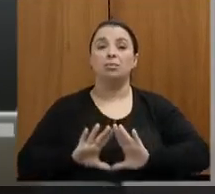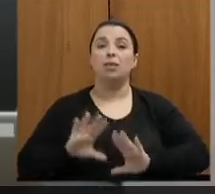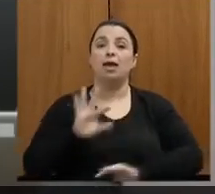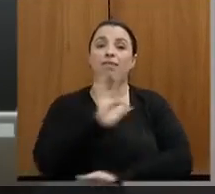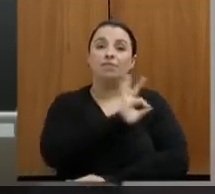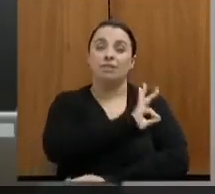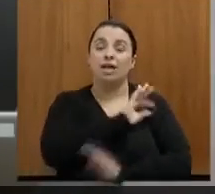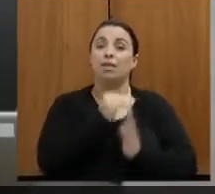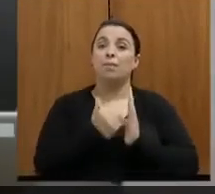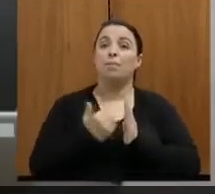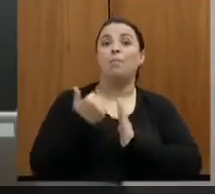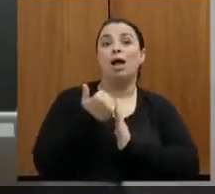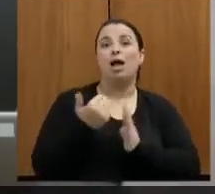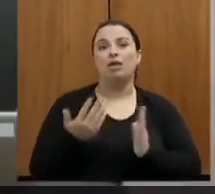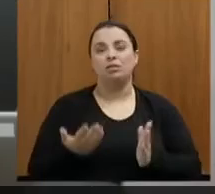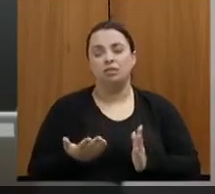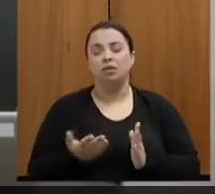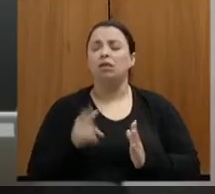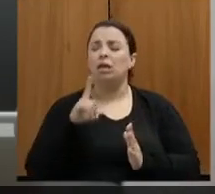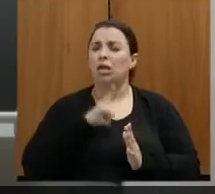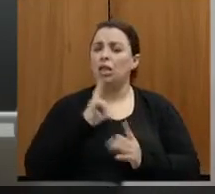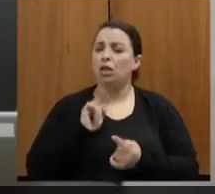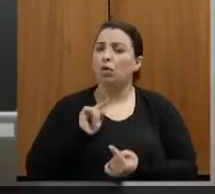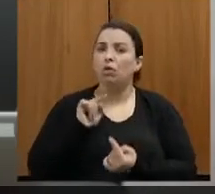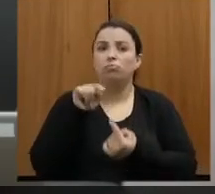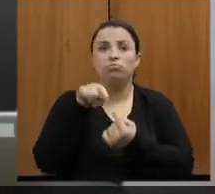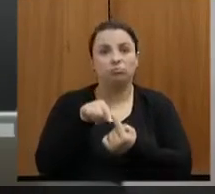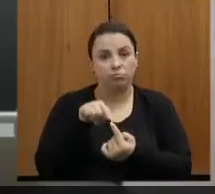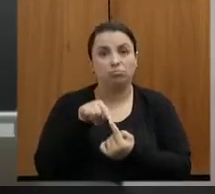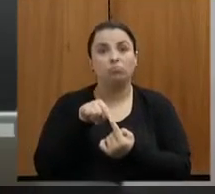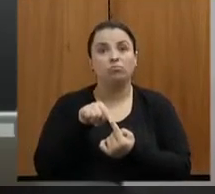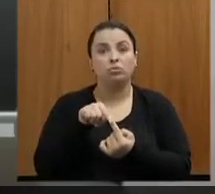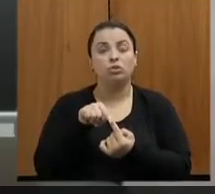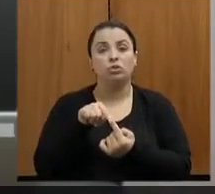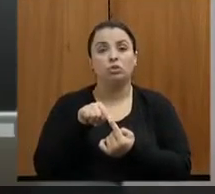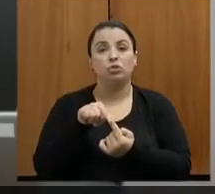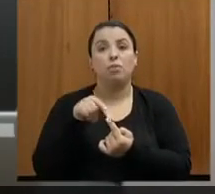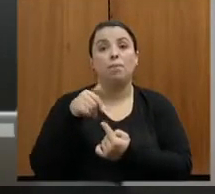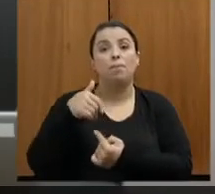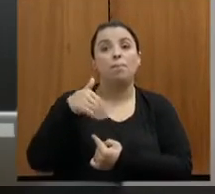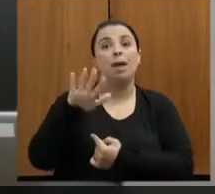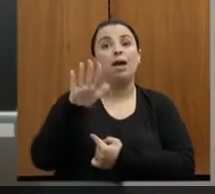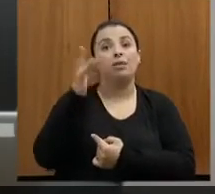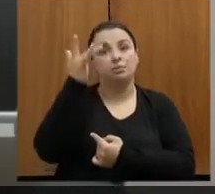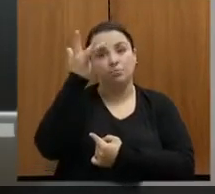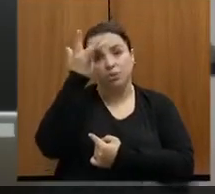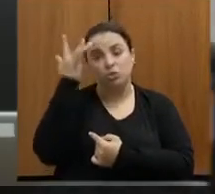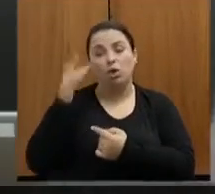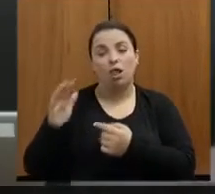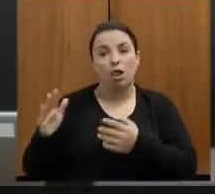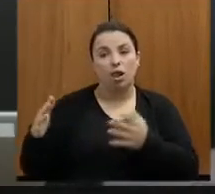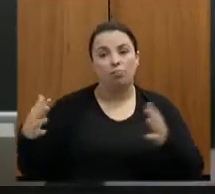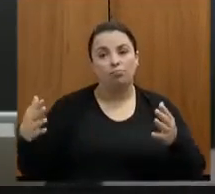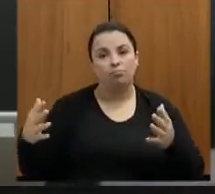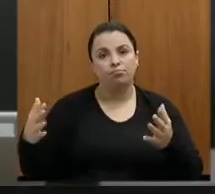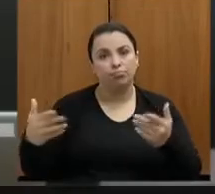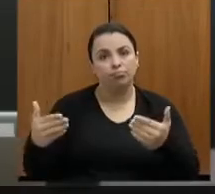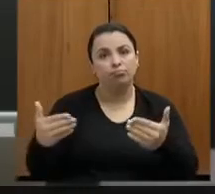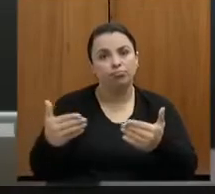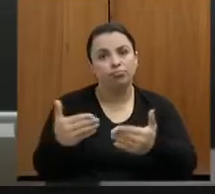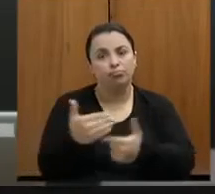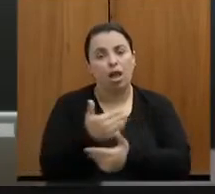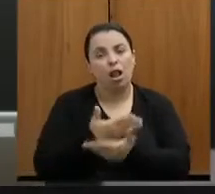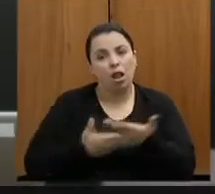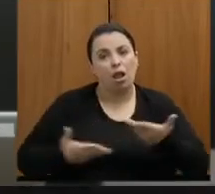buscando envolver as ações do Estado